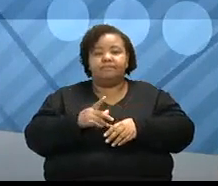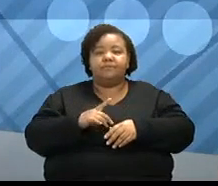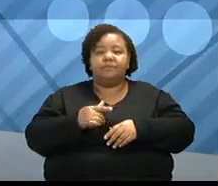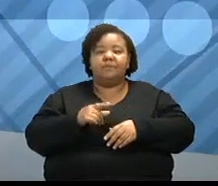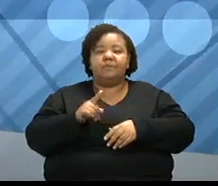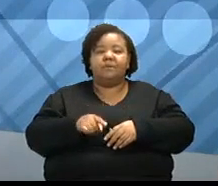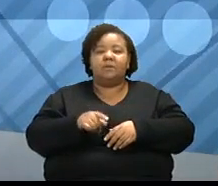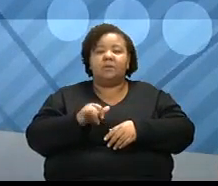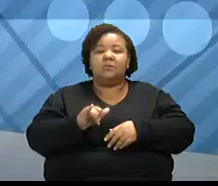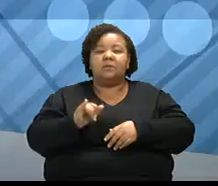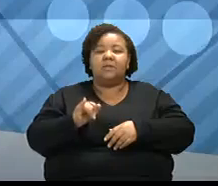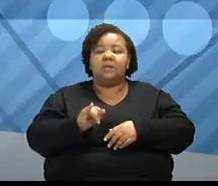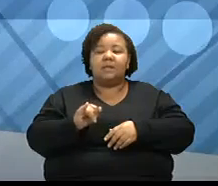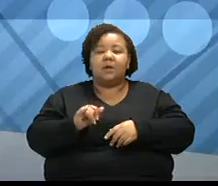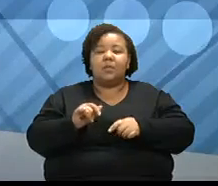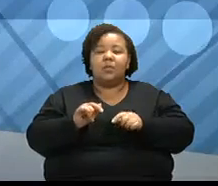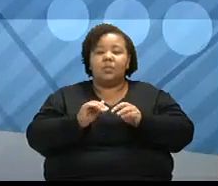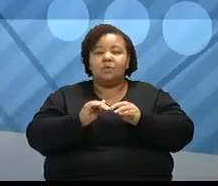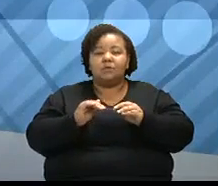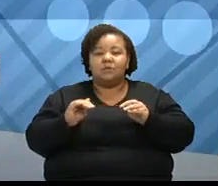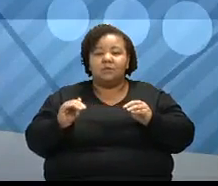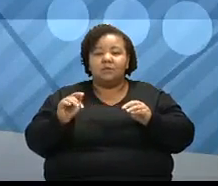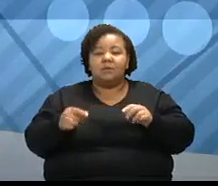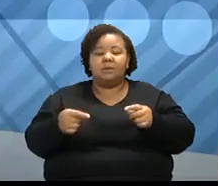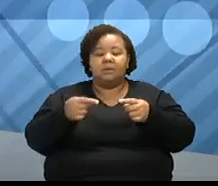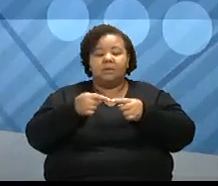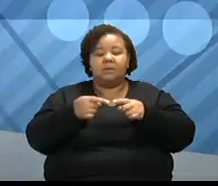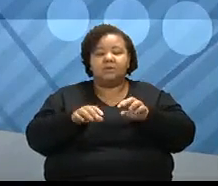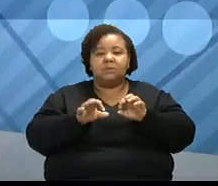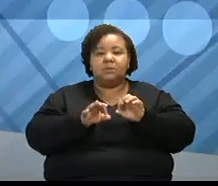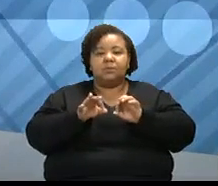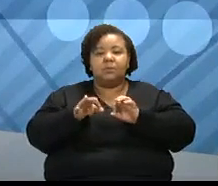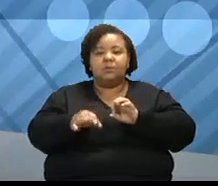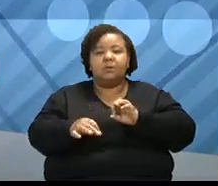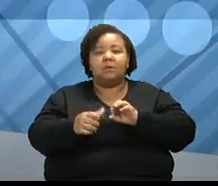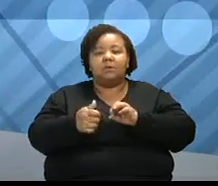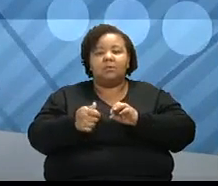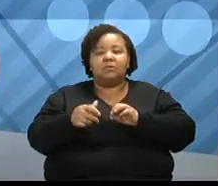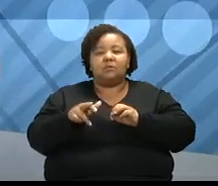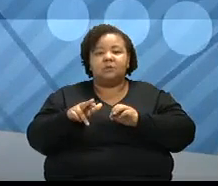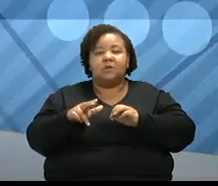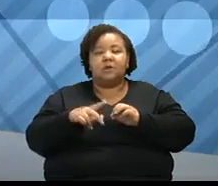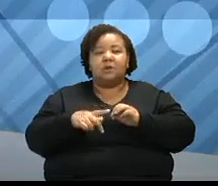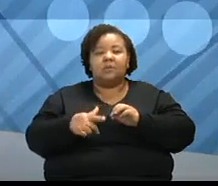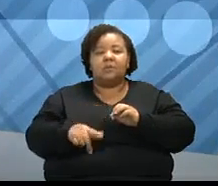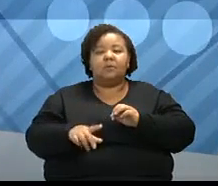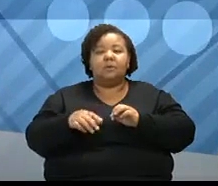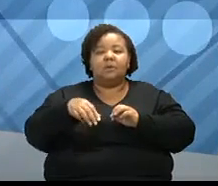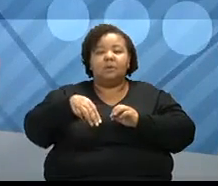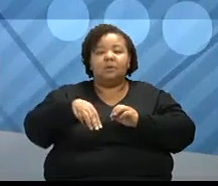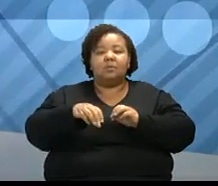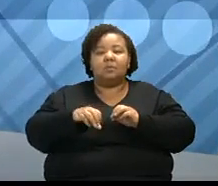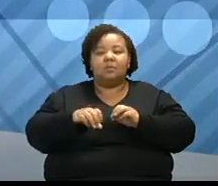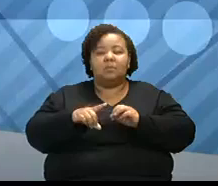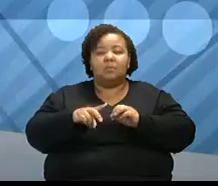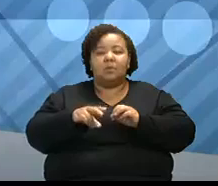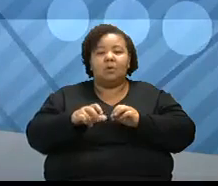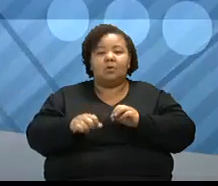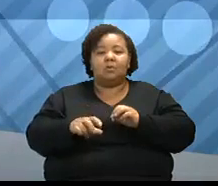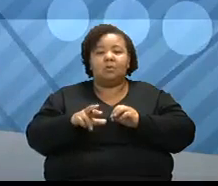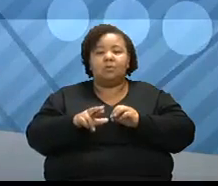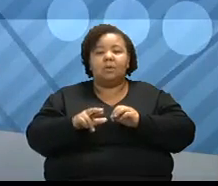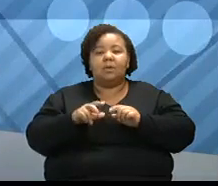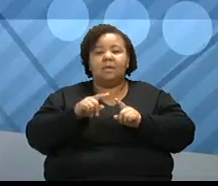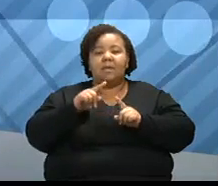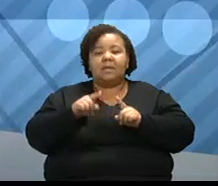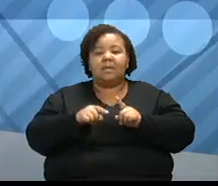Então, eu tenho a integral de linha que foi em relação ao comprimento de arco, porque eu tinha o módulo do vetor R', eu estava